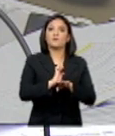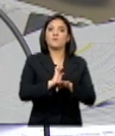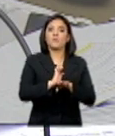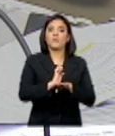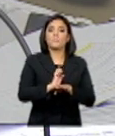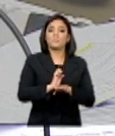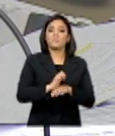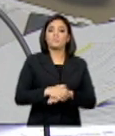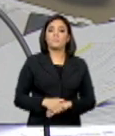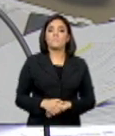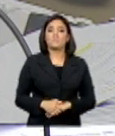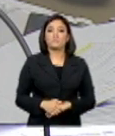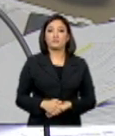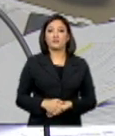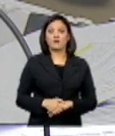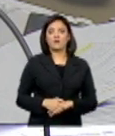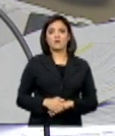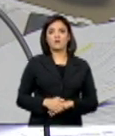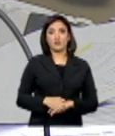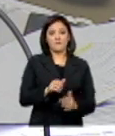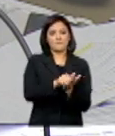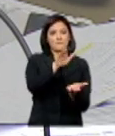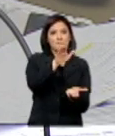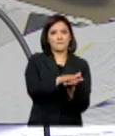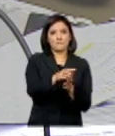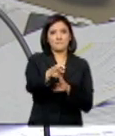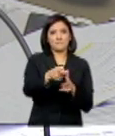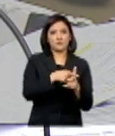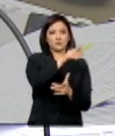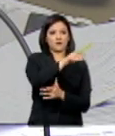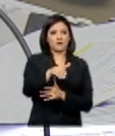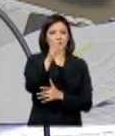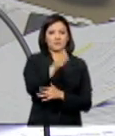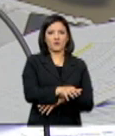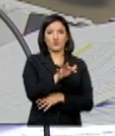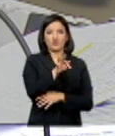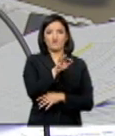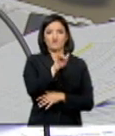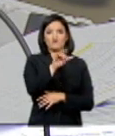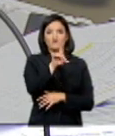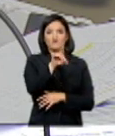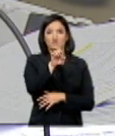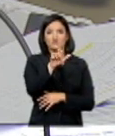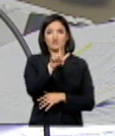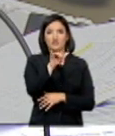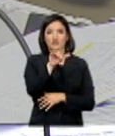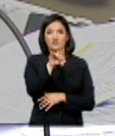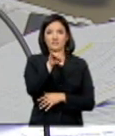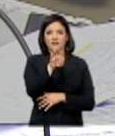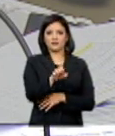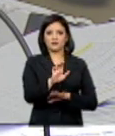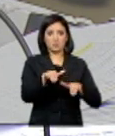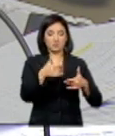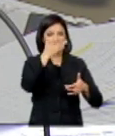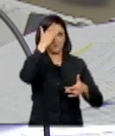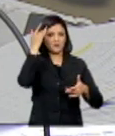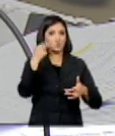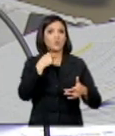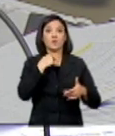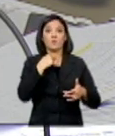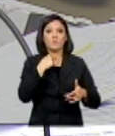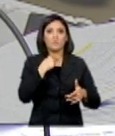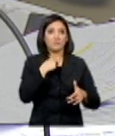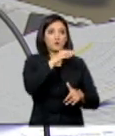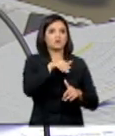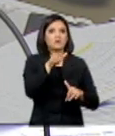determinava o cancelamento de multa contratual de fidelidade e no caso mais é semelhante